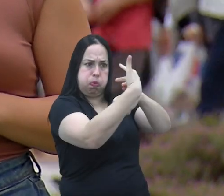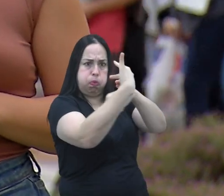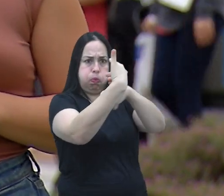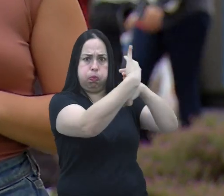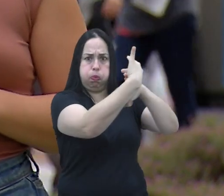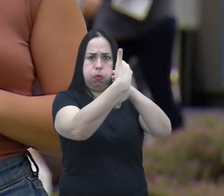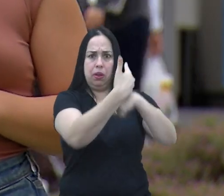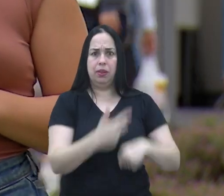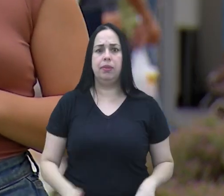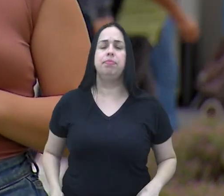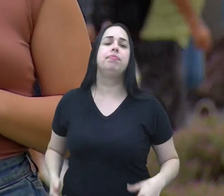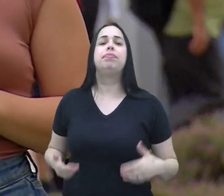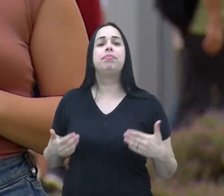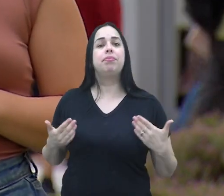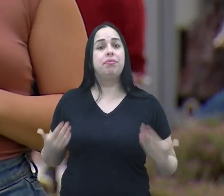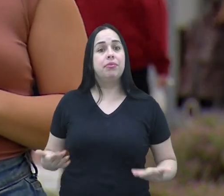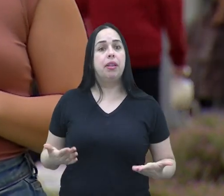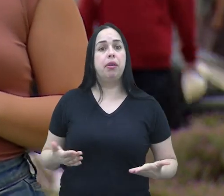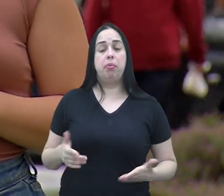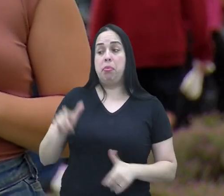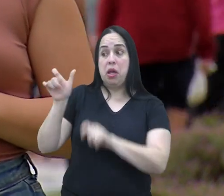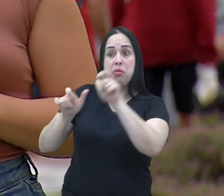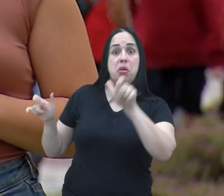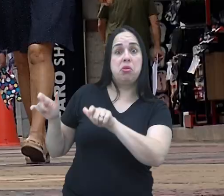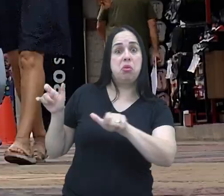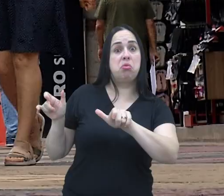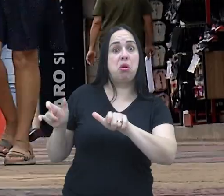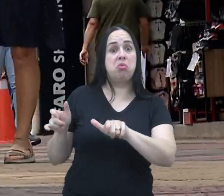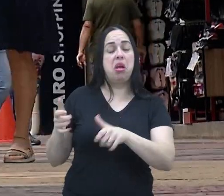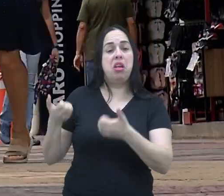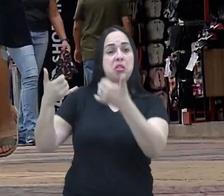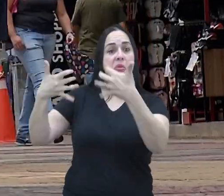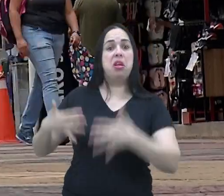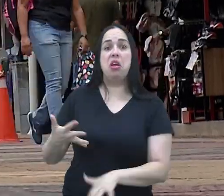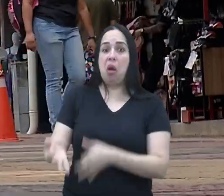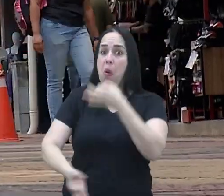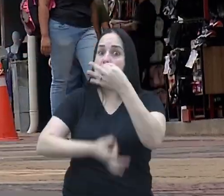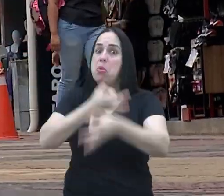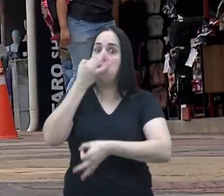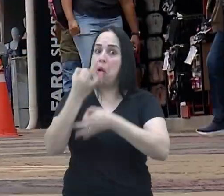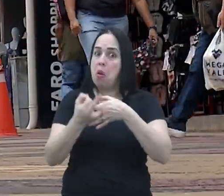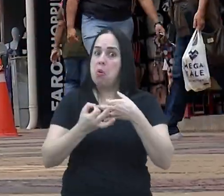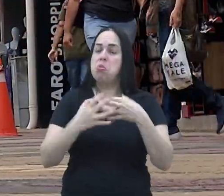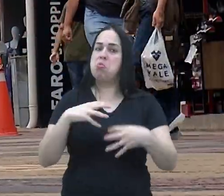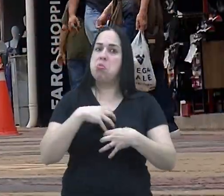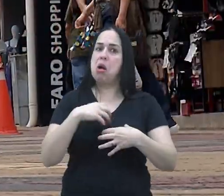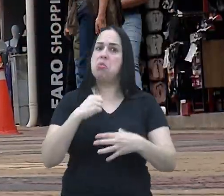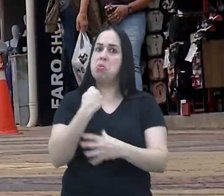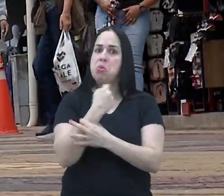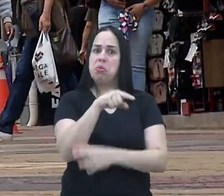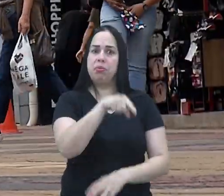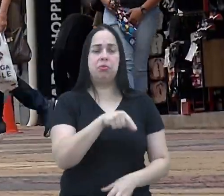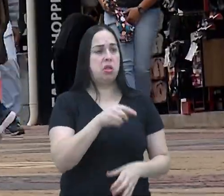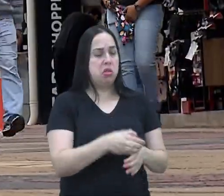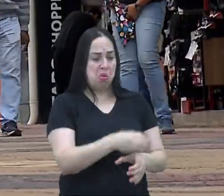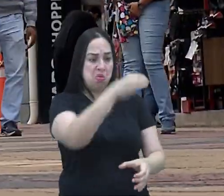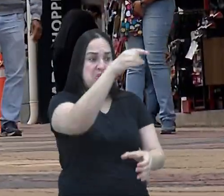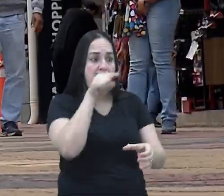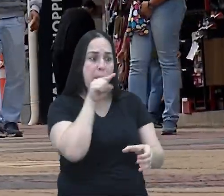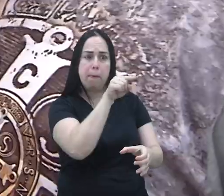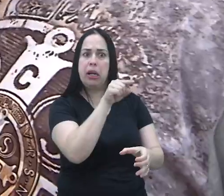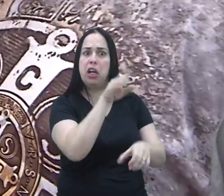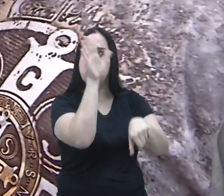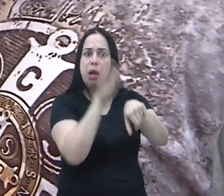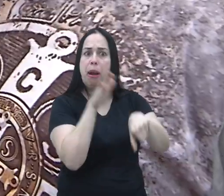além de câmeras de monitoramento e leituras de placas. Para os moradores, a proposta aumenta a sensação de segurança nas